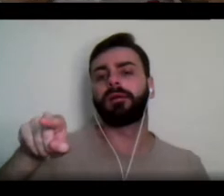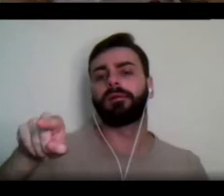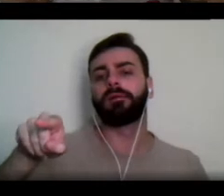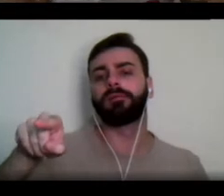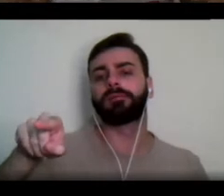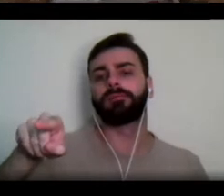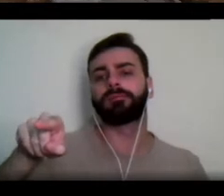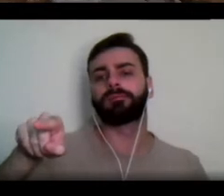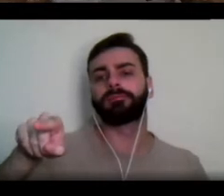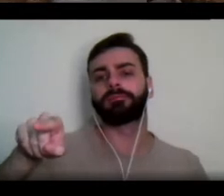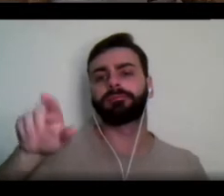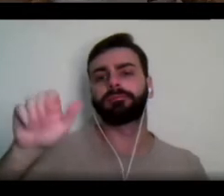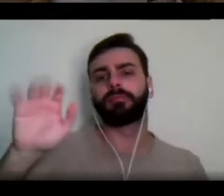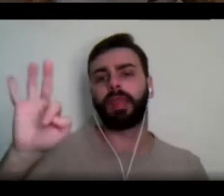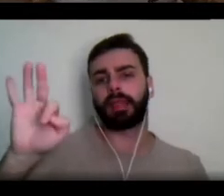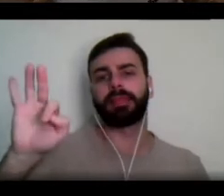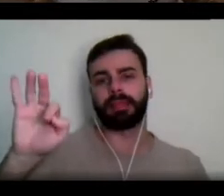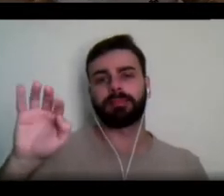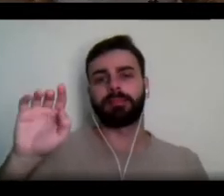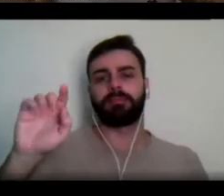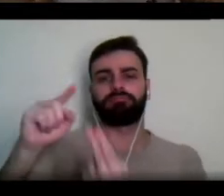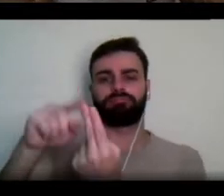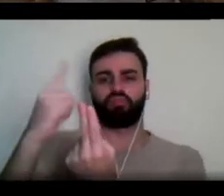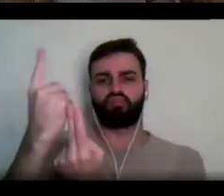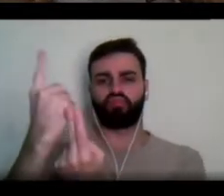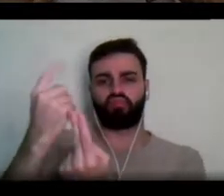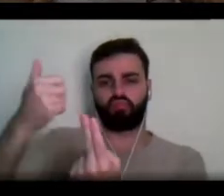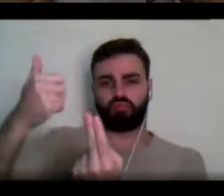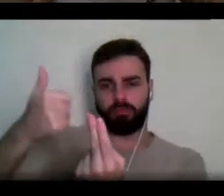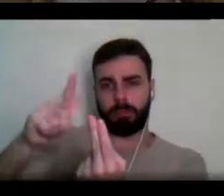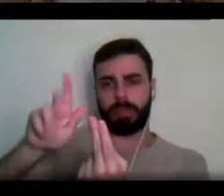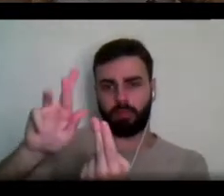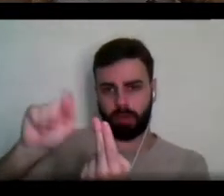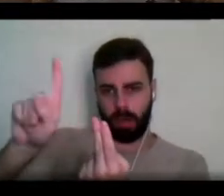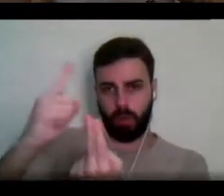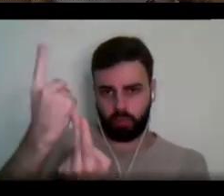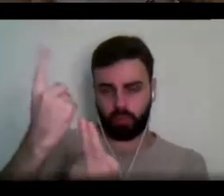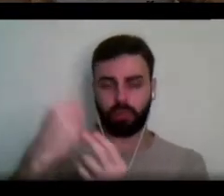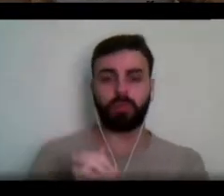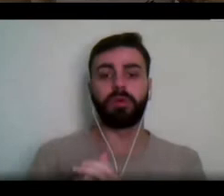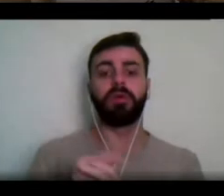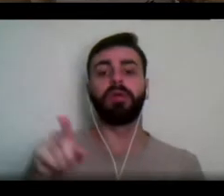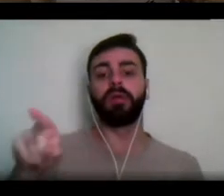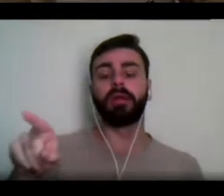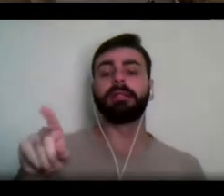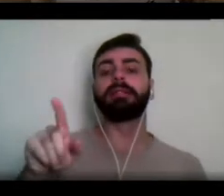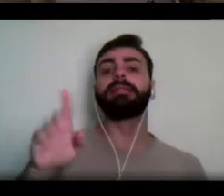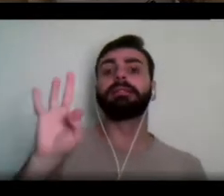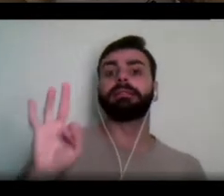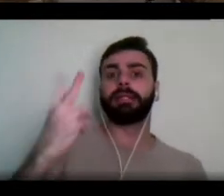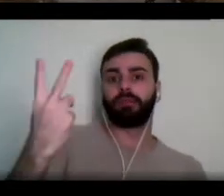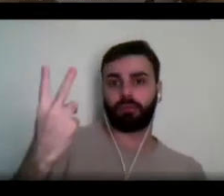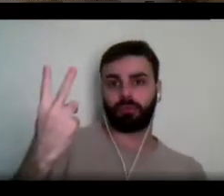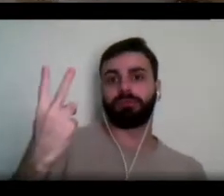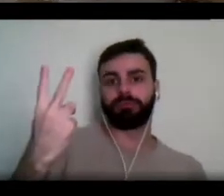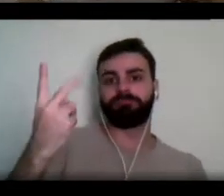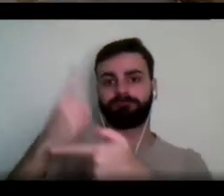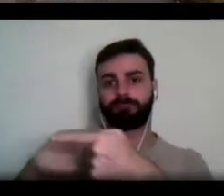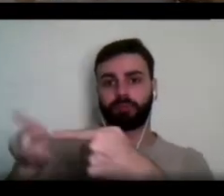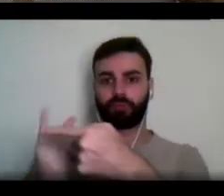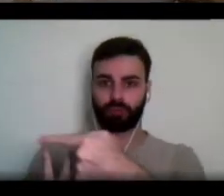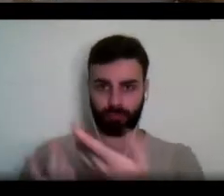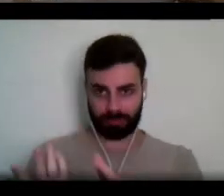uma equação de primeiro grau, né? A integral de t. A integral de t é t2 sobre